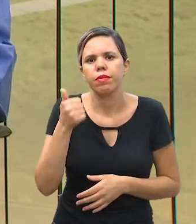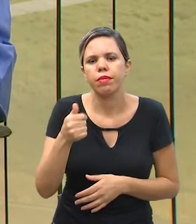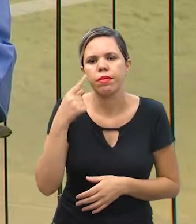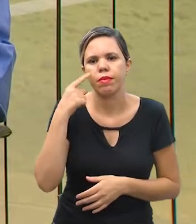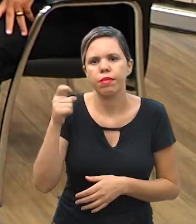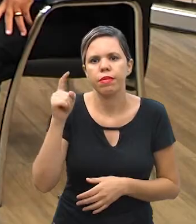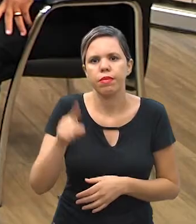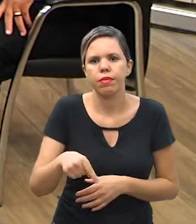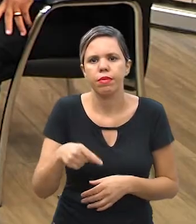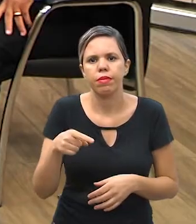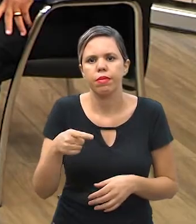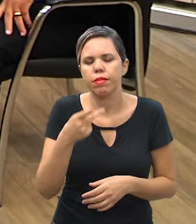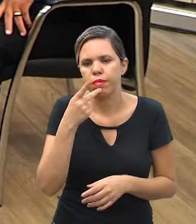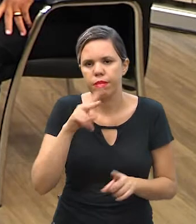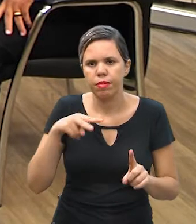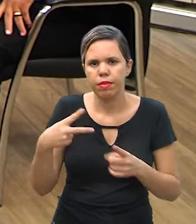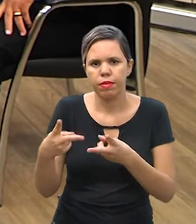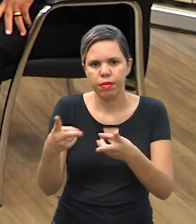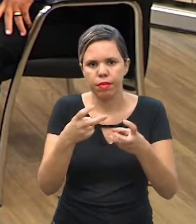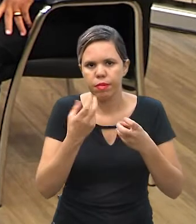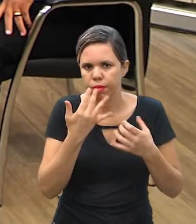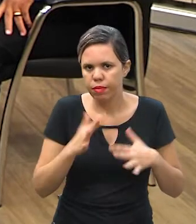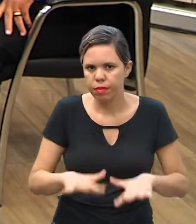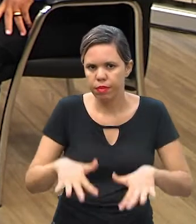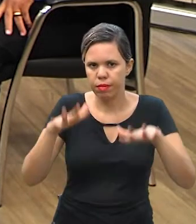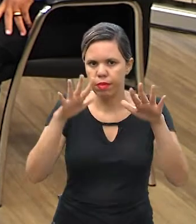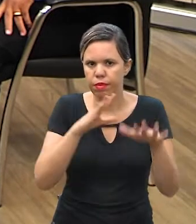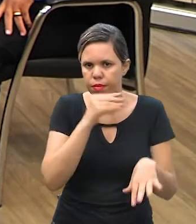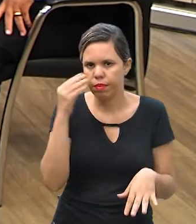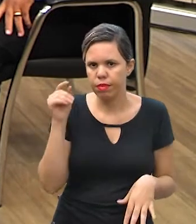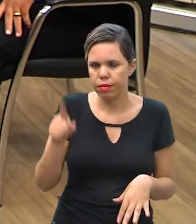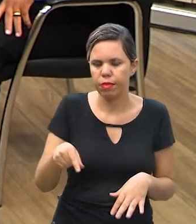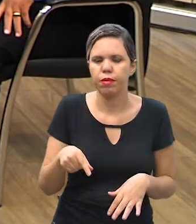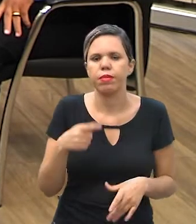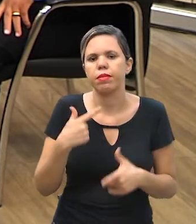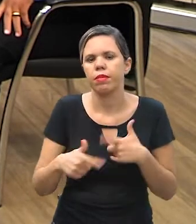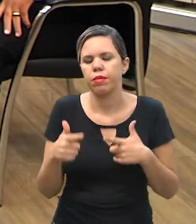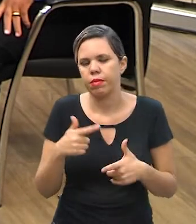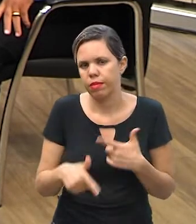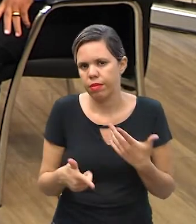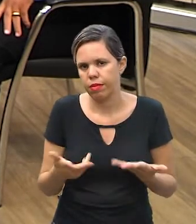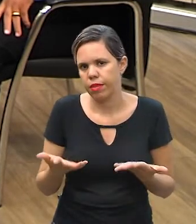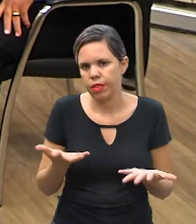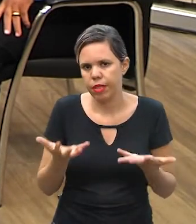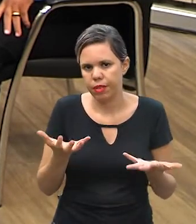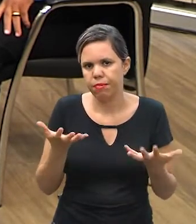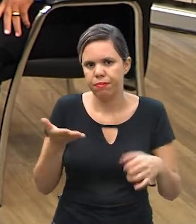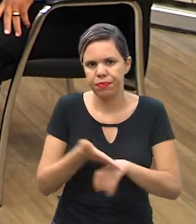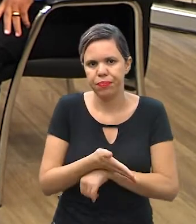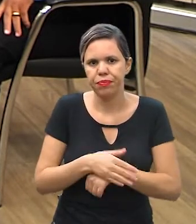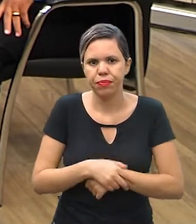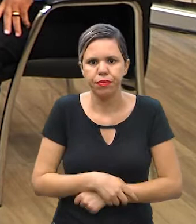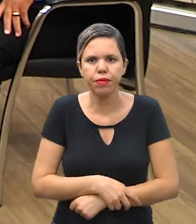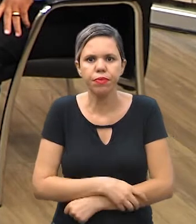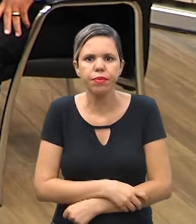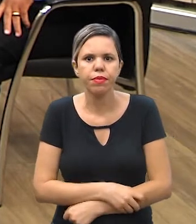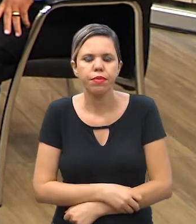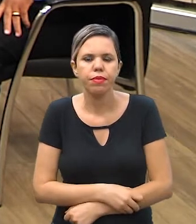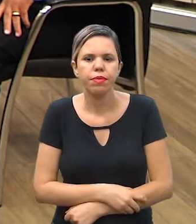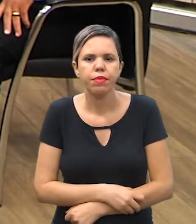É muito interessante, né, essa sua percepção criança e adolescente dos problemas e querer participar,